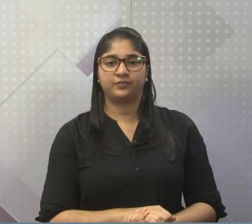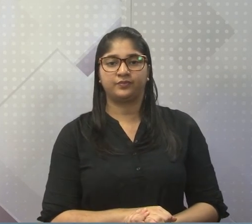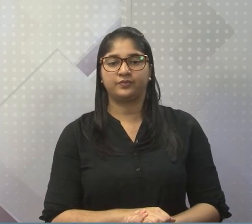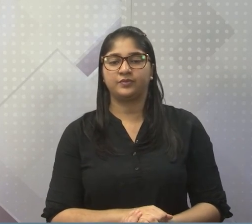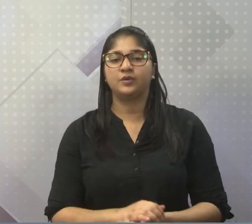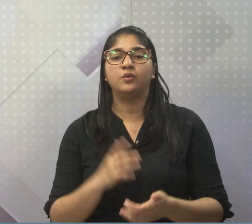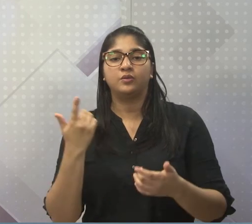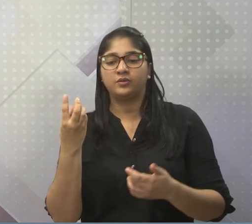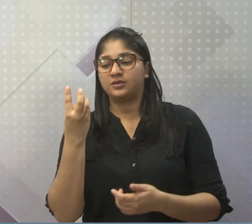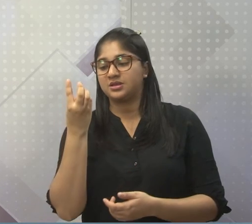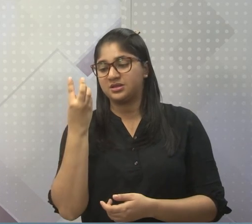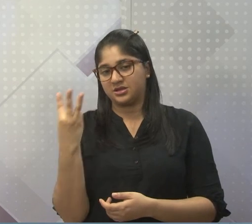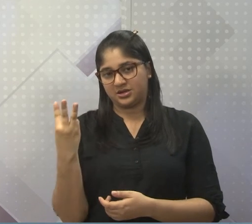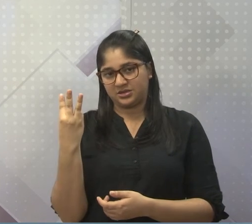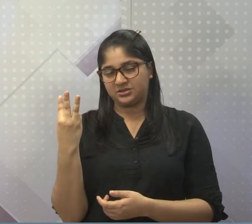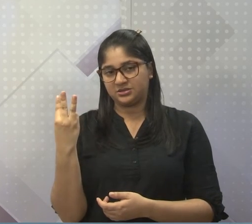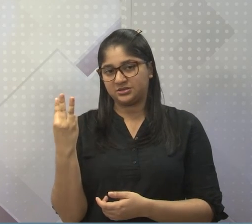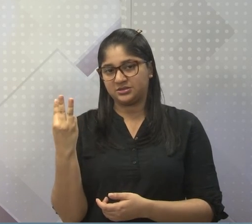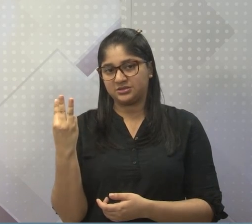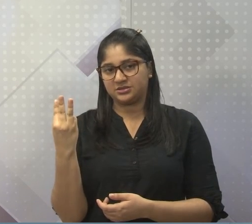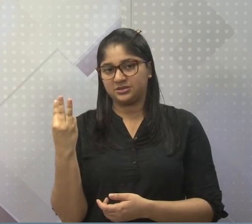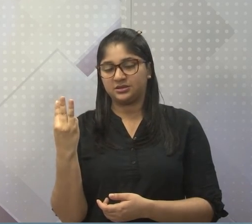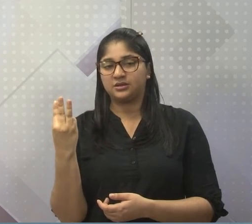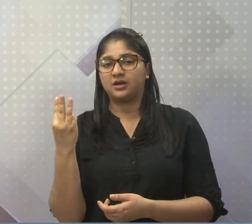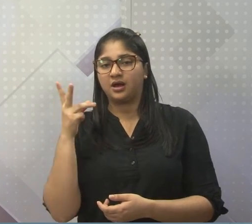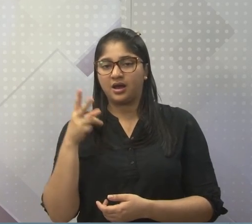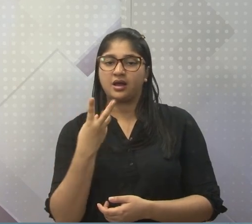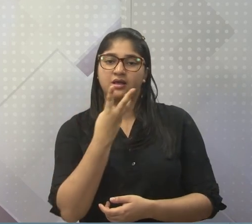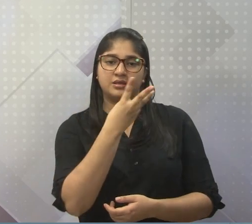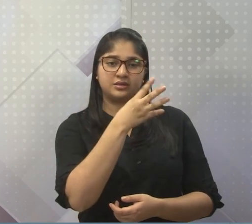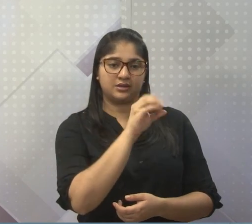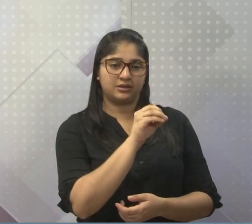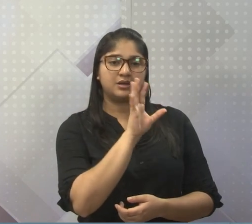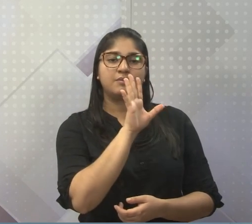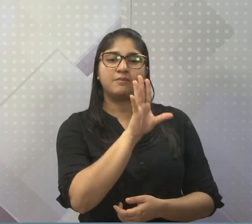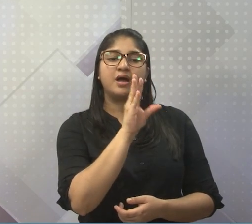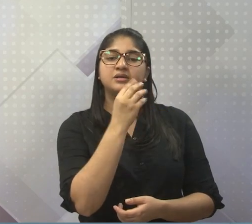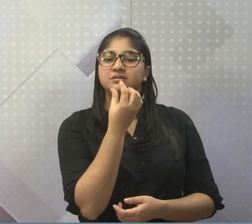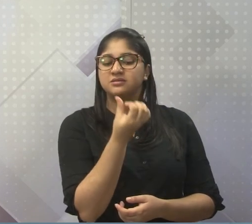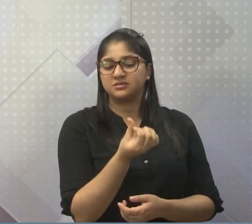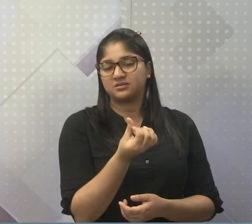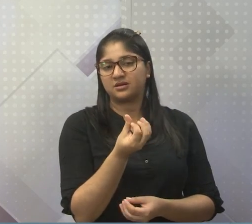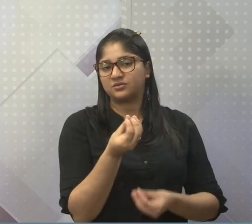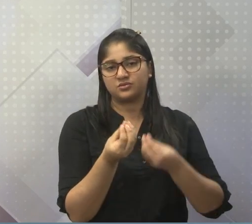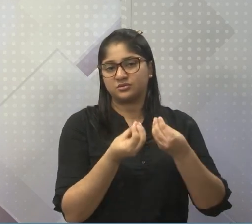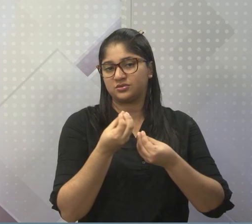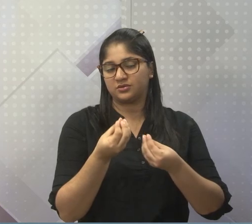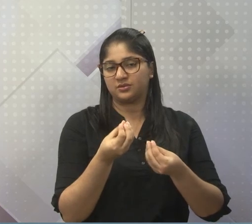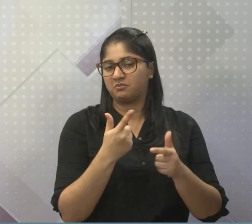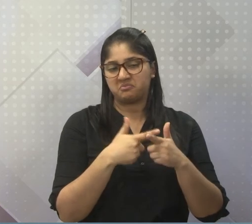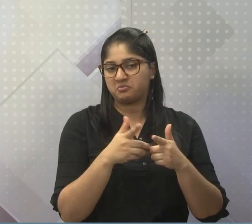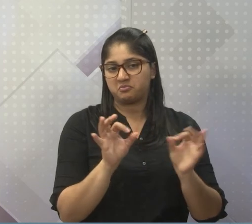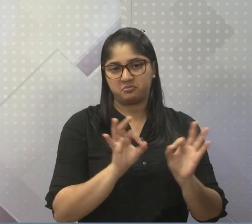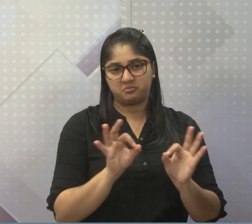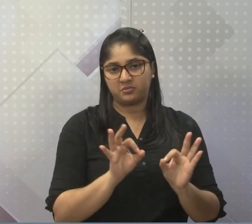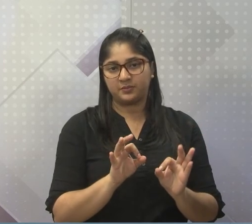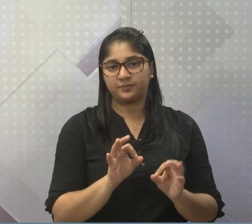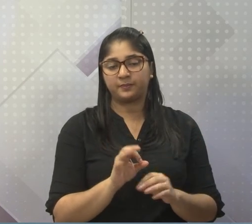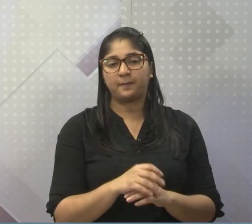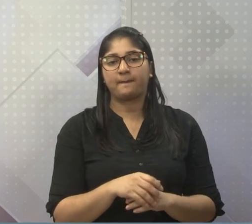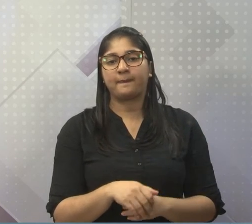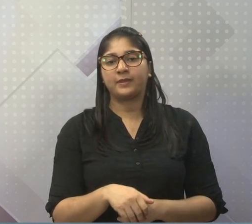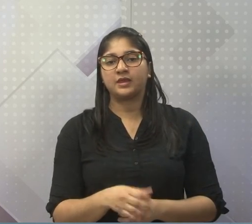3, o que me dá 30. Mas vai sobrar 6, não tem problema. A gente coloca aquele